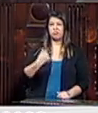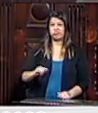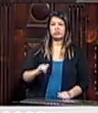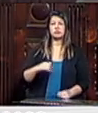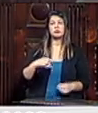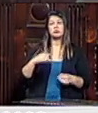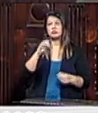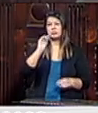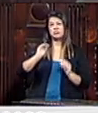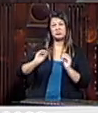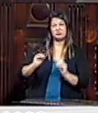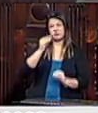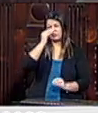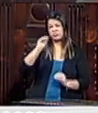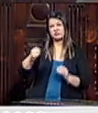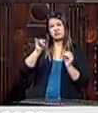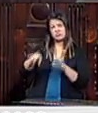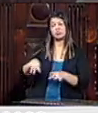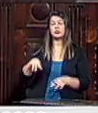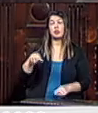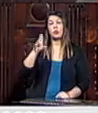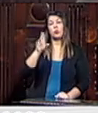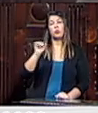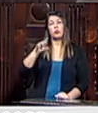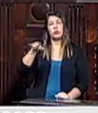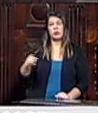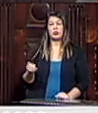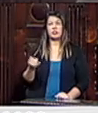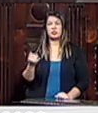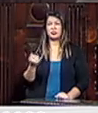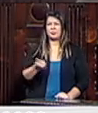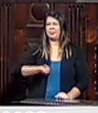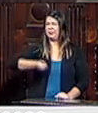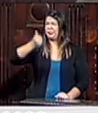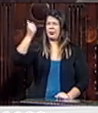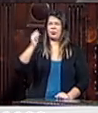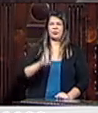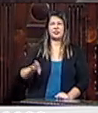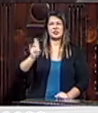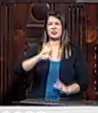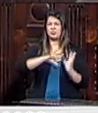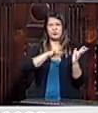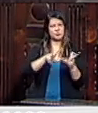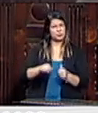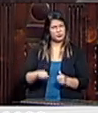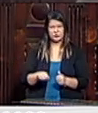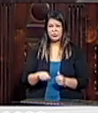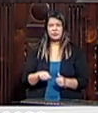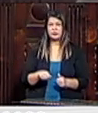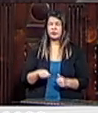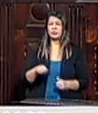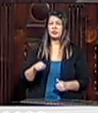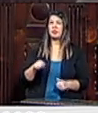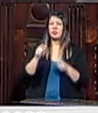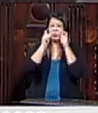universidade estadual, a UERJ, uma das 10 melhores universidades do mundo,